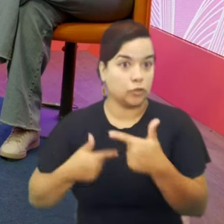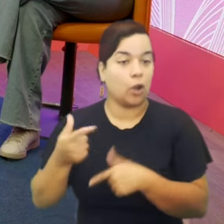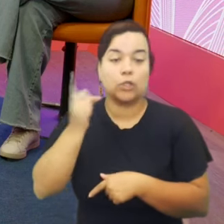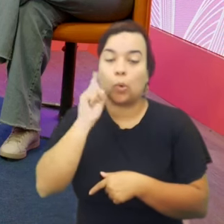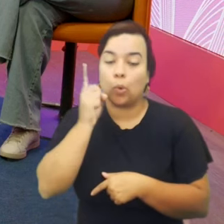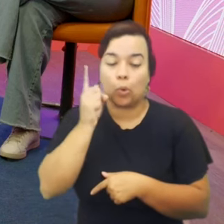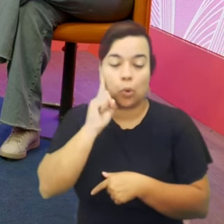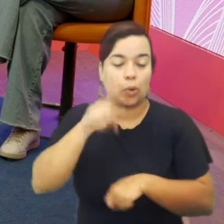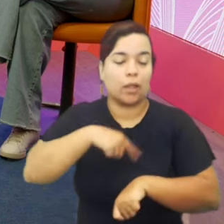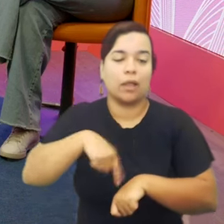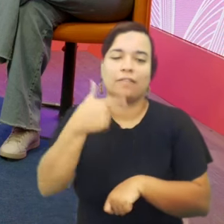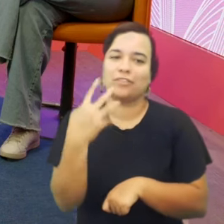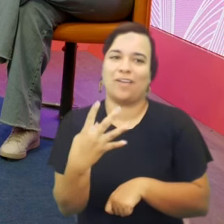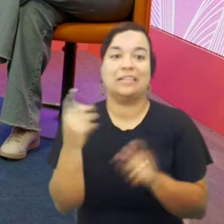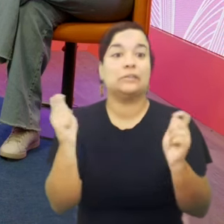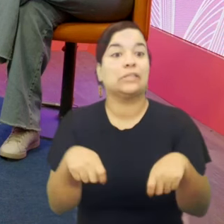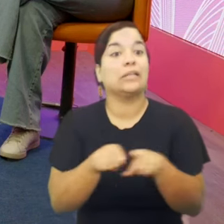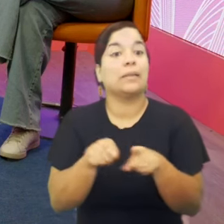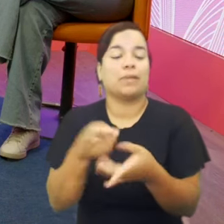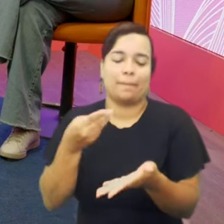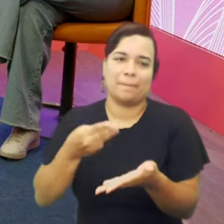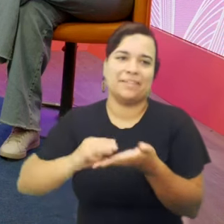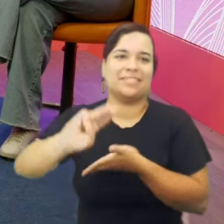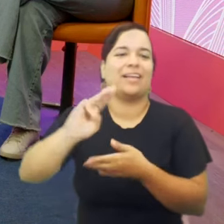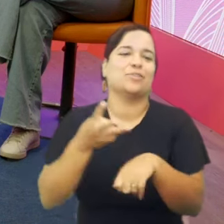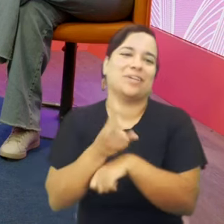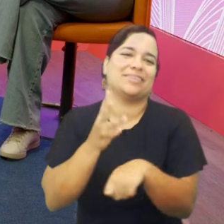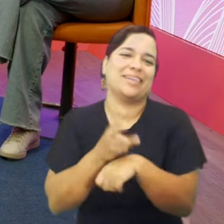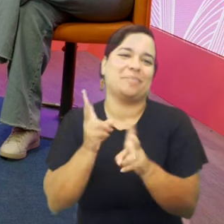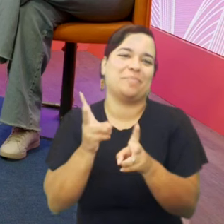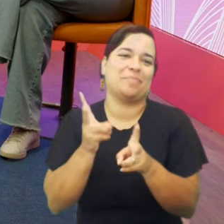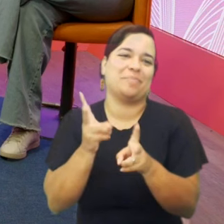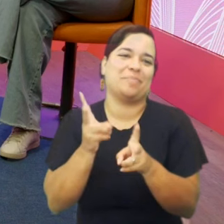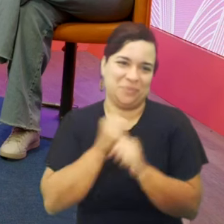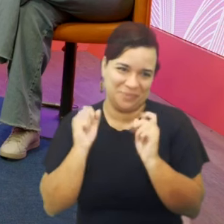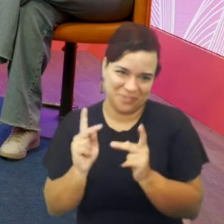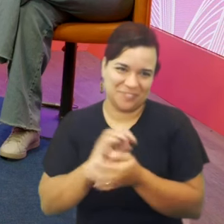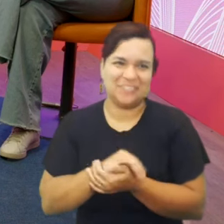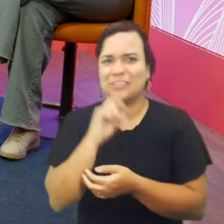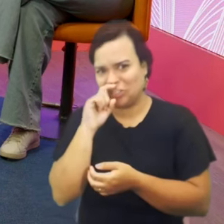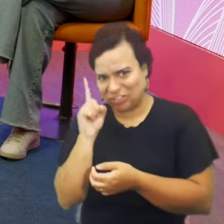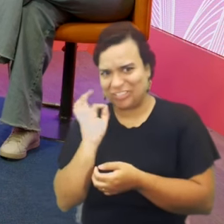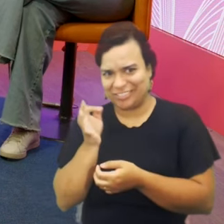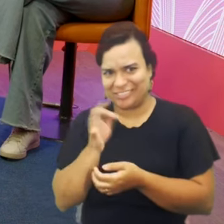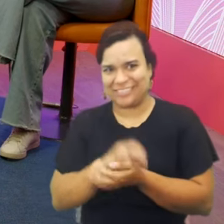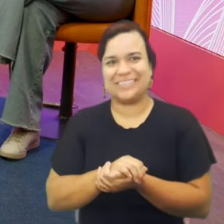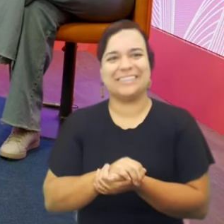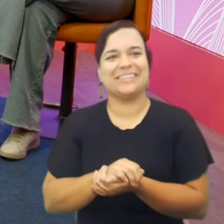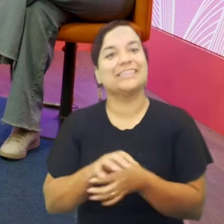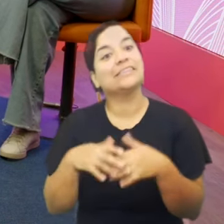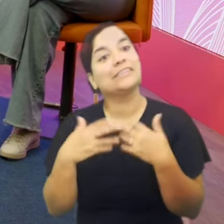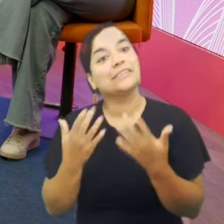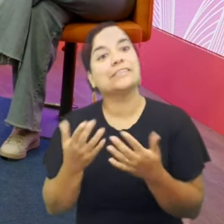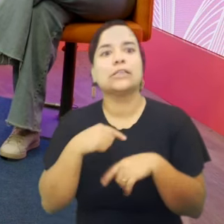horas por dia. E ainda agora dá para você mandar mensagem pelo WhatsApp. Legal. Uau, legal. Que chique, gente. Não. 0800 pelo Adorei. WhatsApp. Então, você